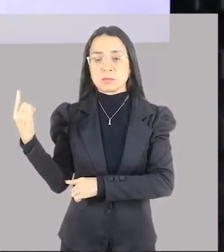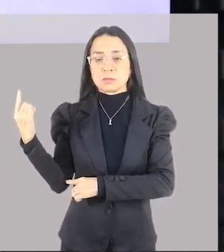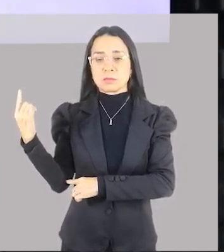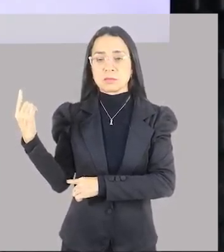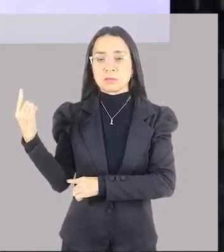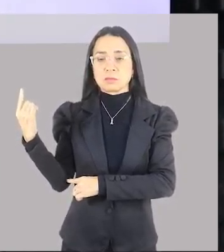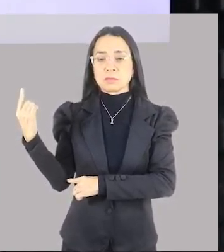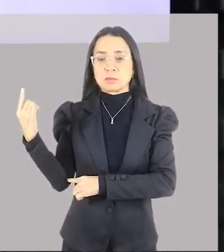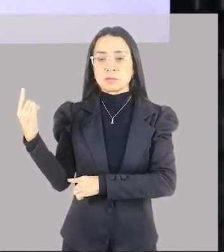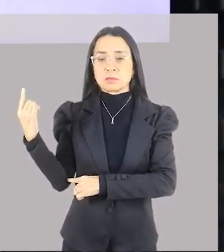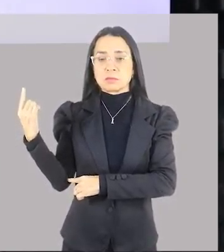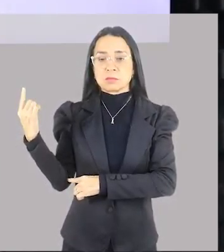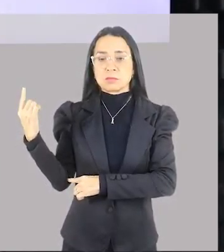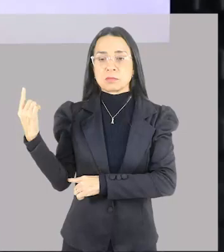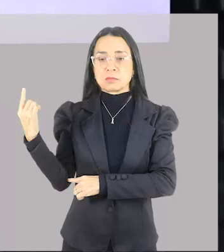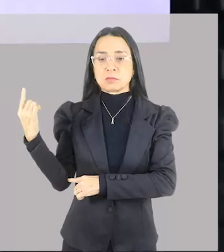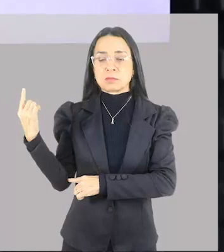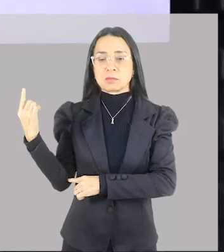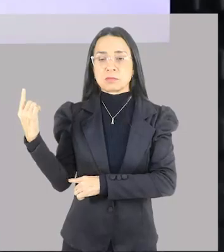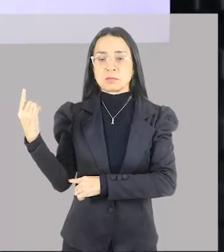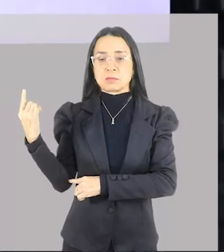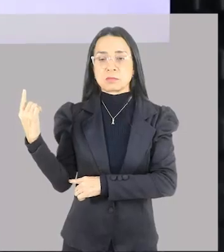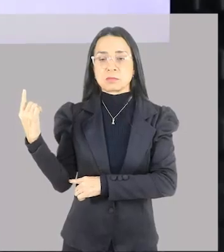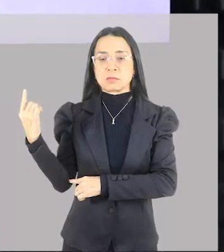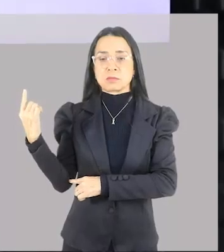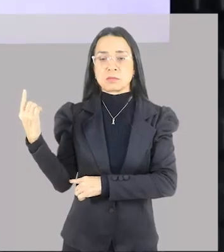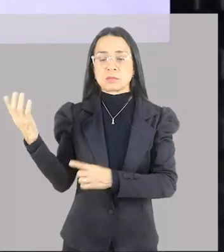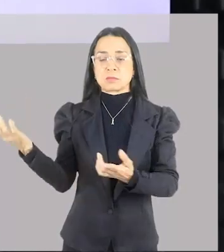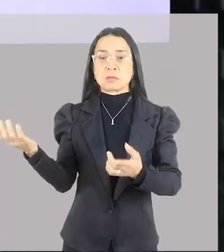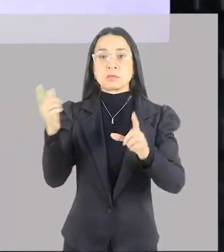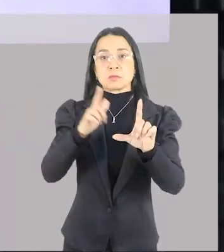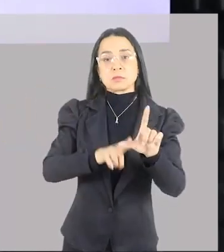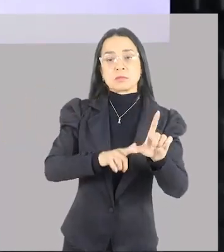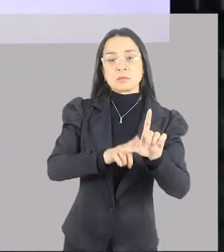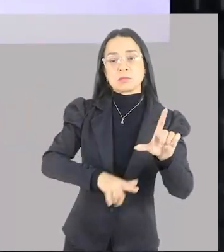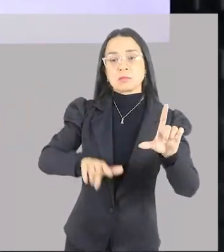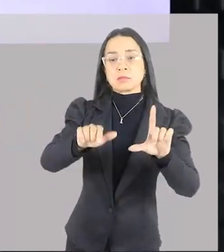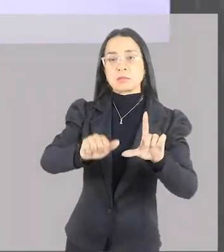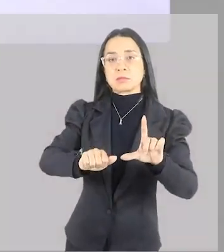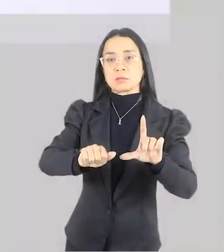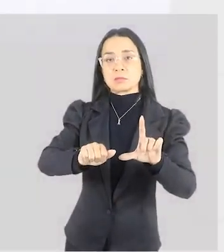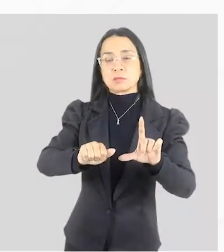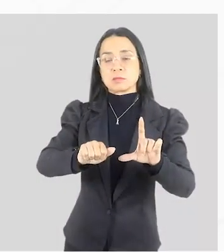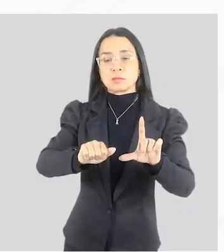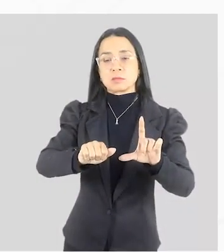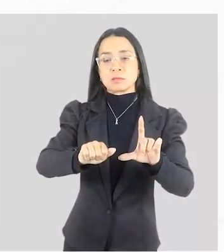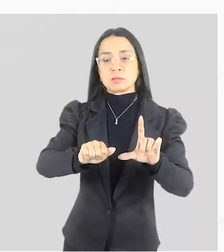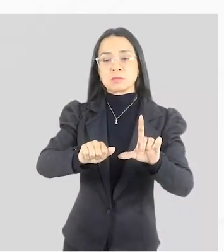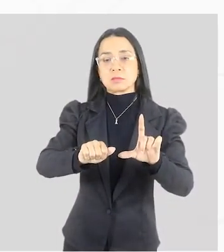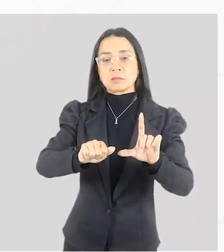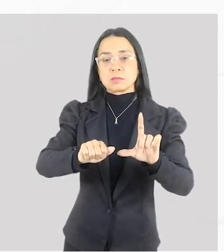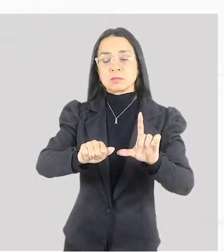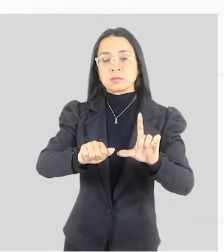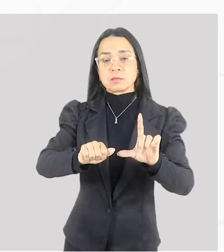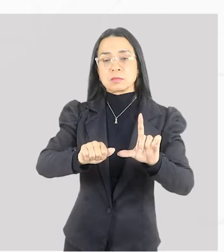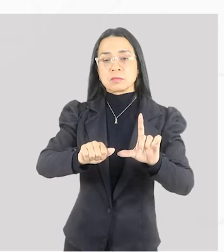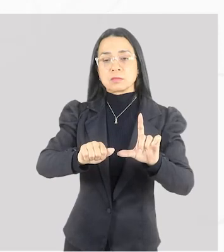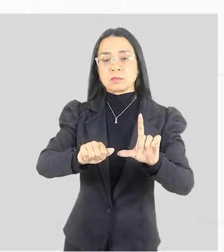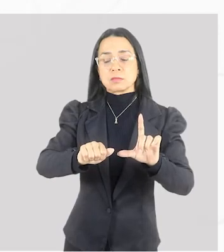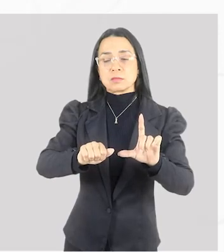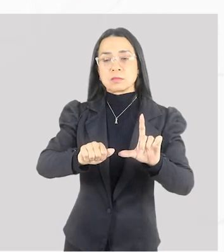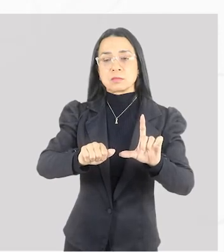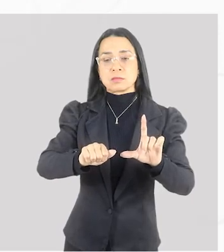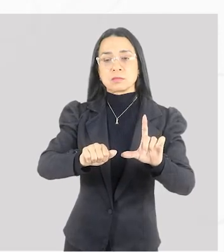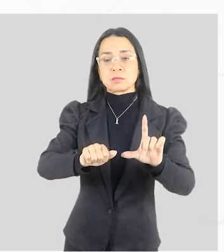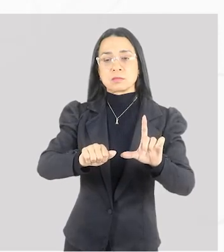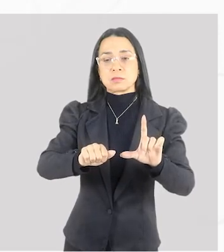Né? A máscara remete a... Aí nós temos a preservação da proporção, né? Ela